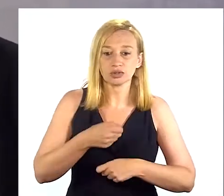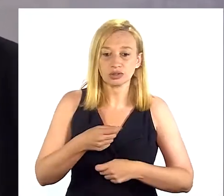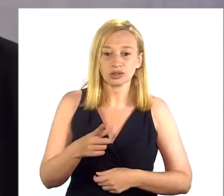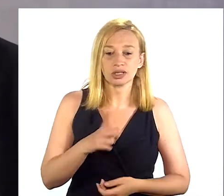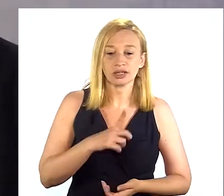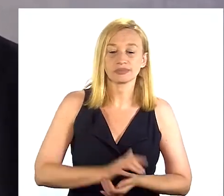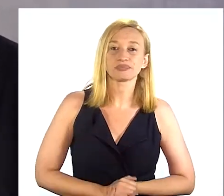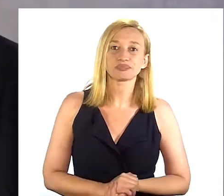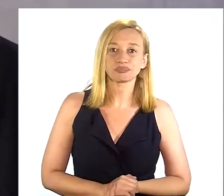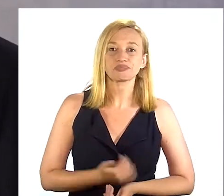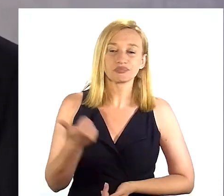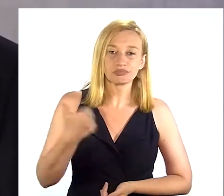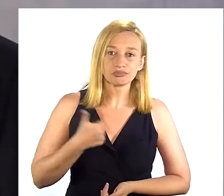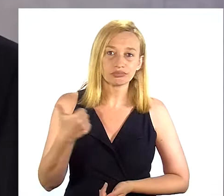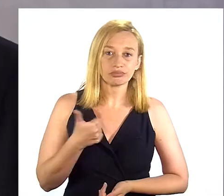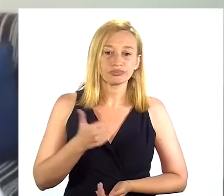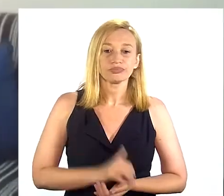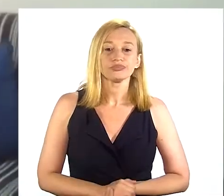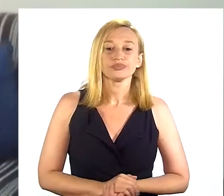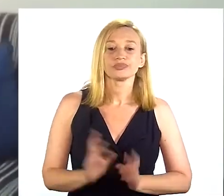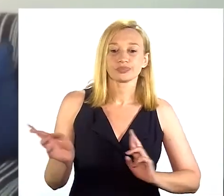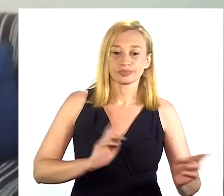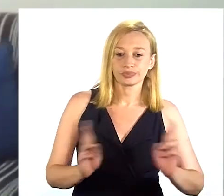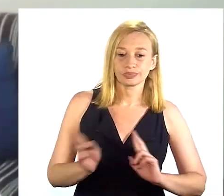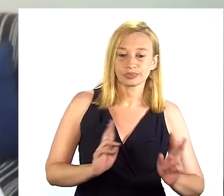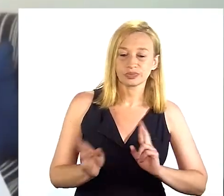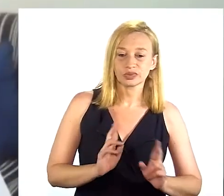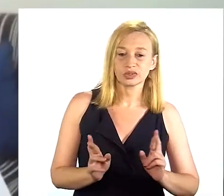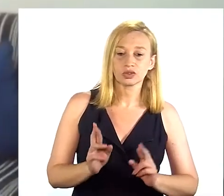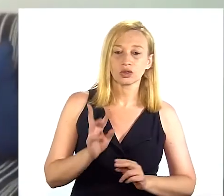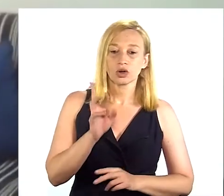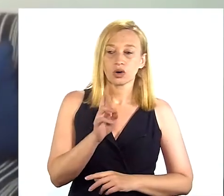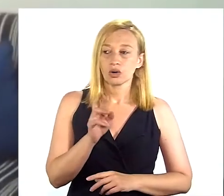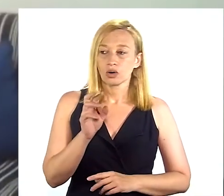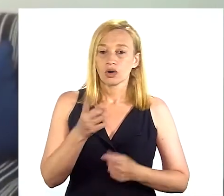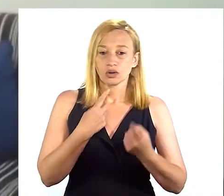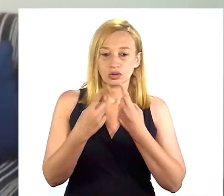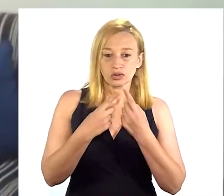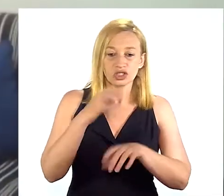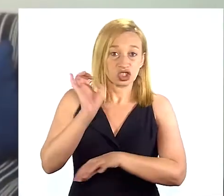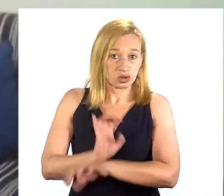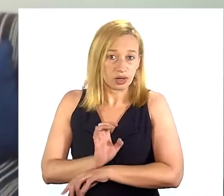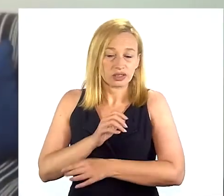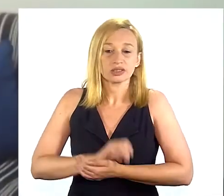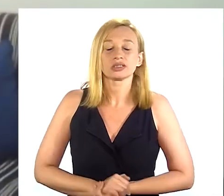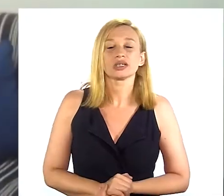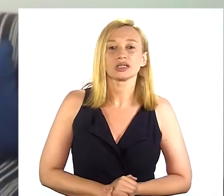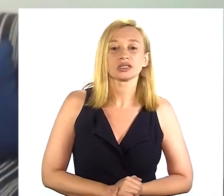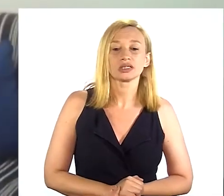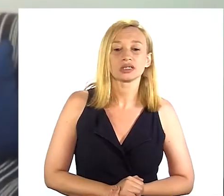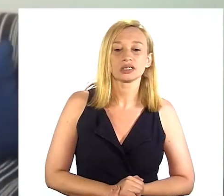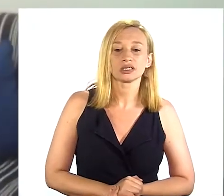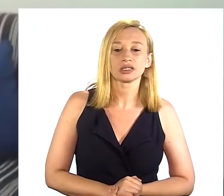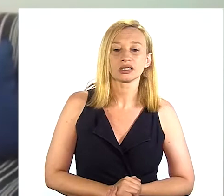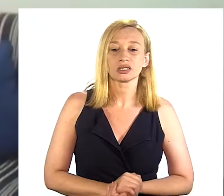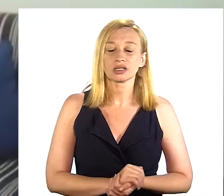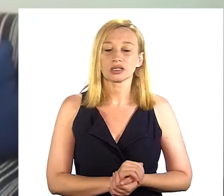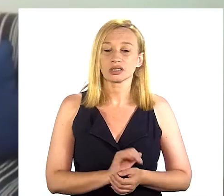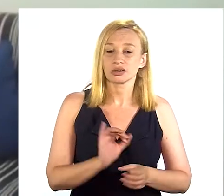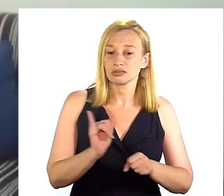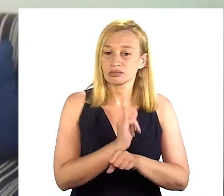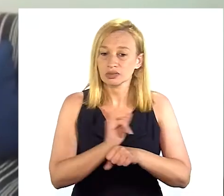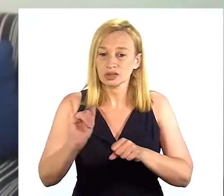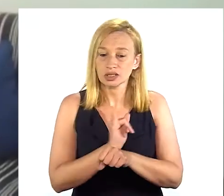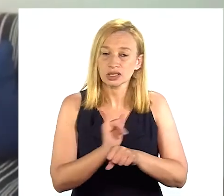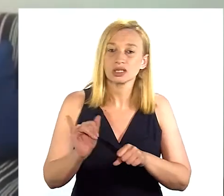impactos econômicos que ela traz. E a primeira coisa é com relação às rodovias estaduais. Nas rodovias estaduais,